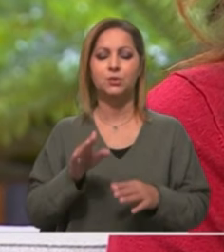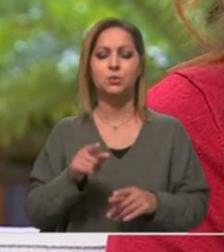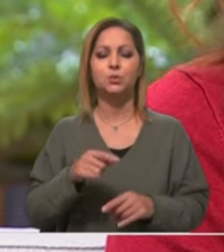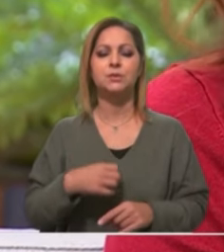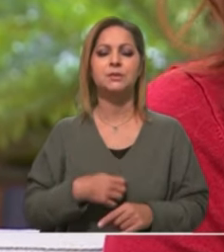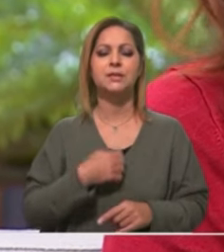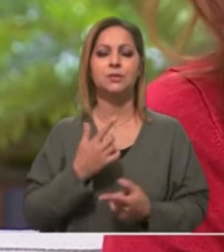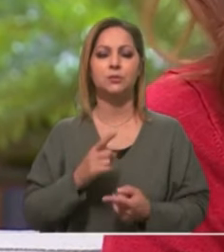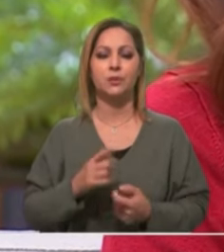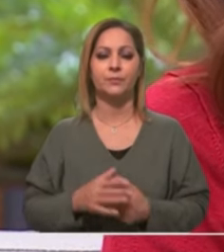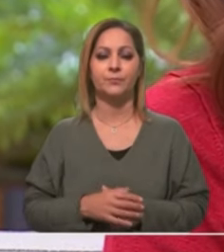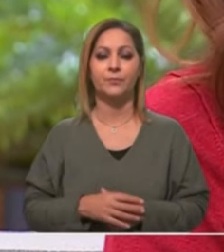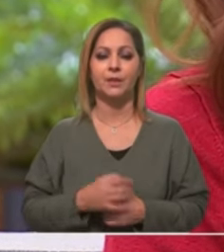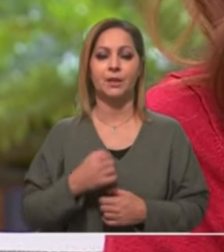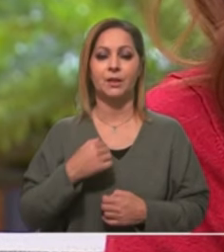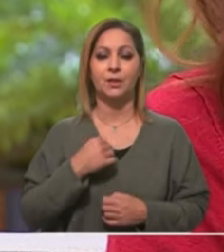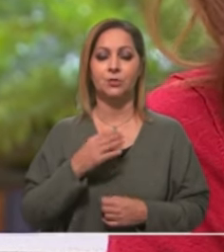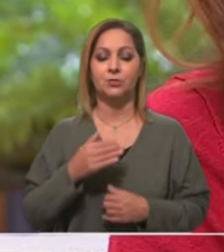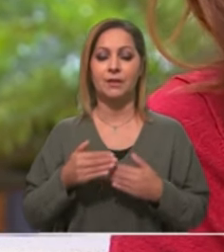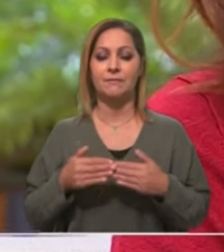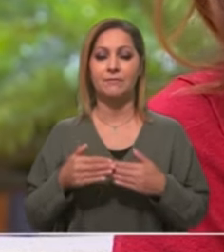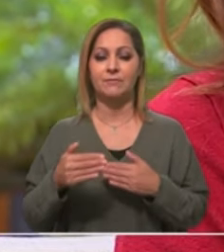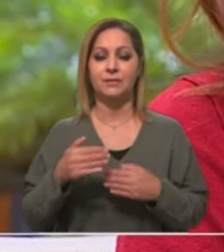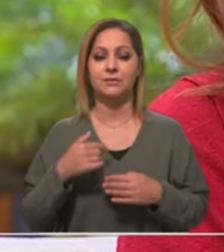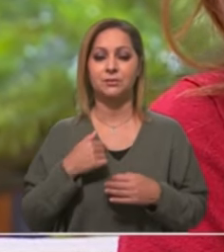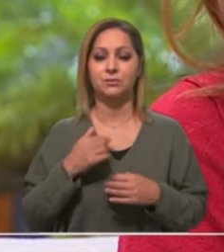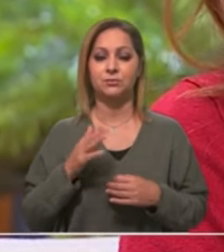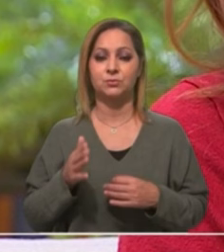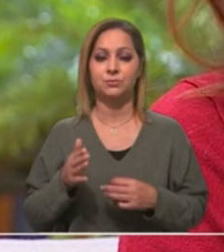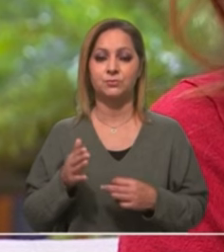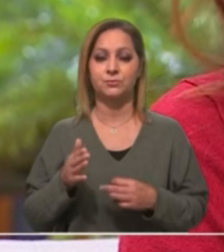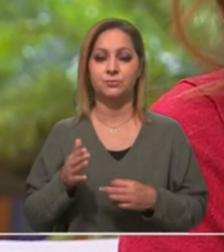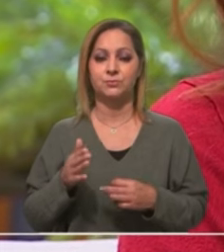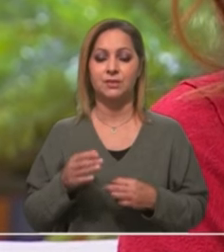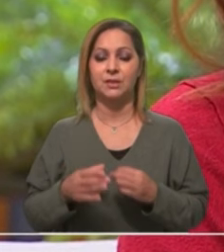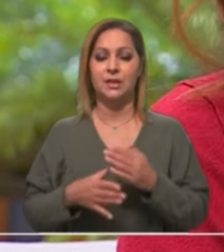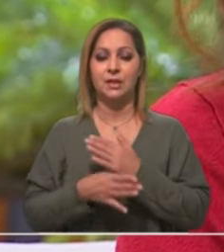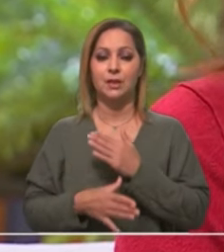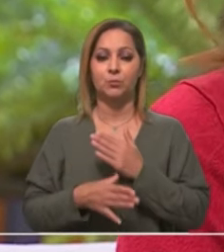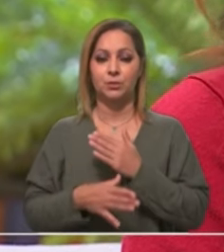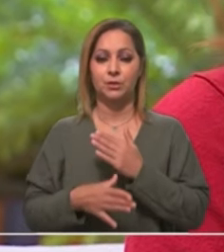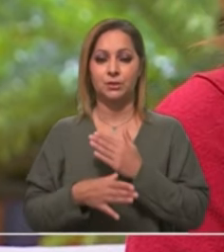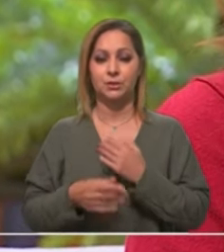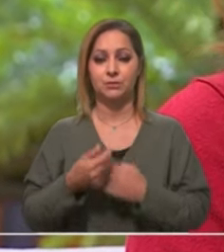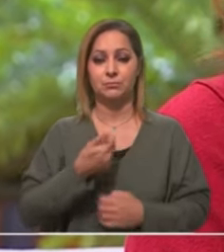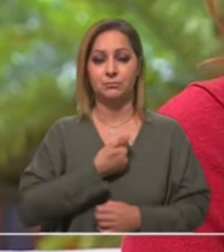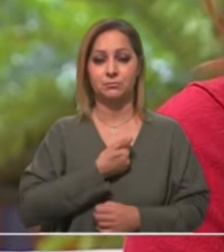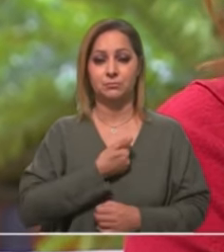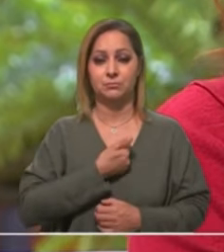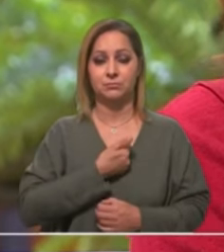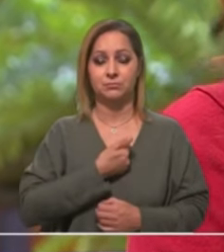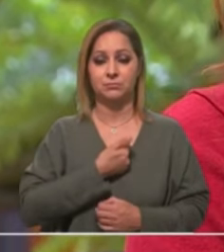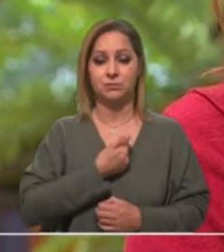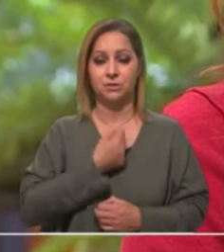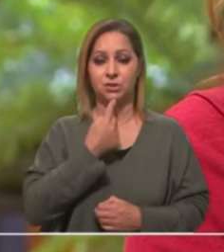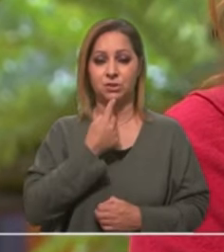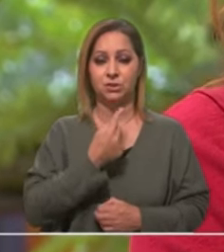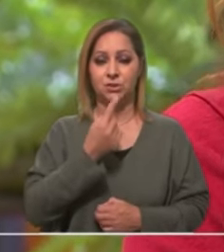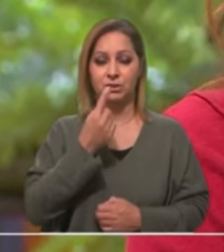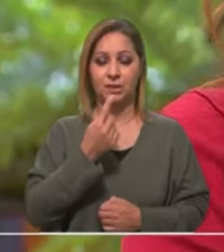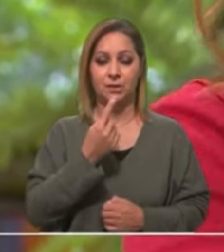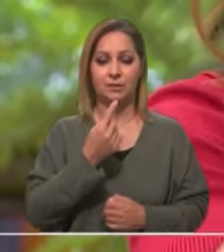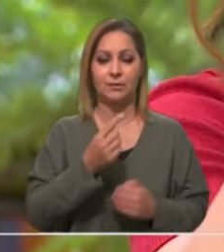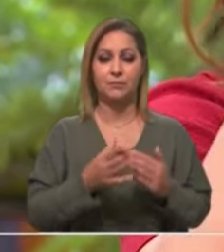sintomas é que é. Eu já estava Sim. numa fase em que já tinha hemorragias anormais, fora do período, não é?